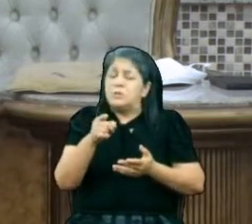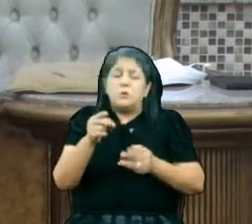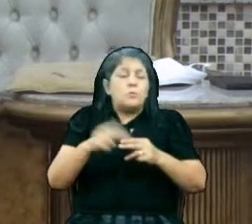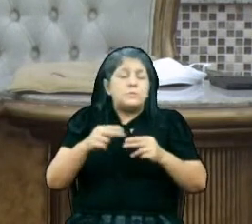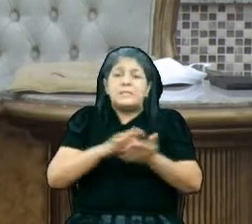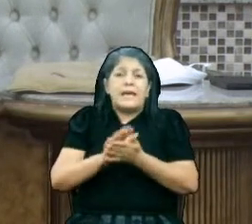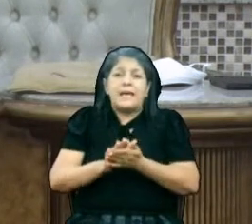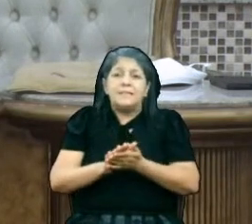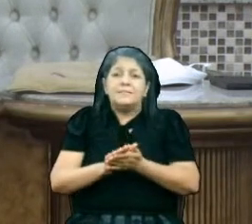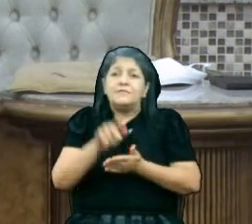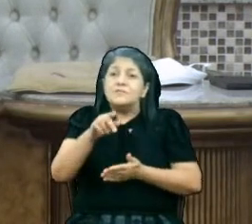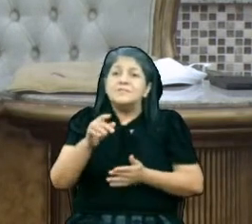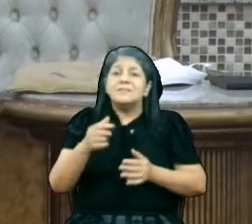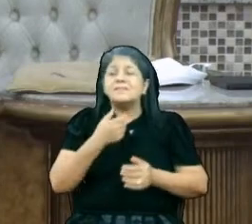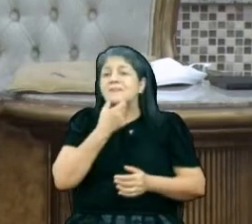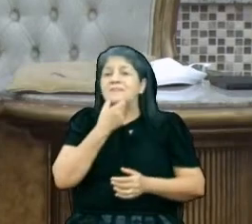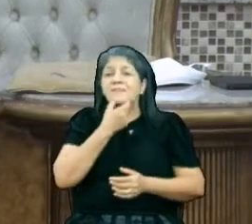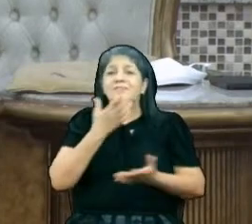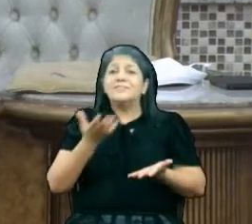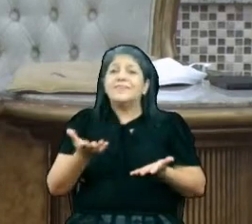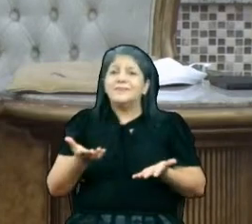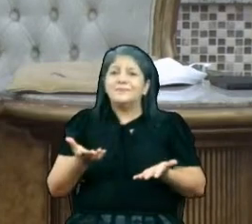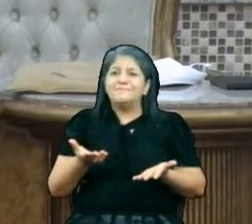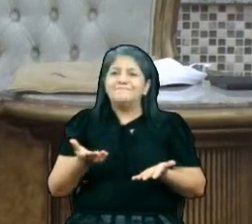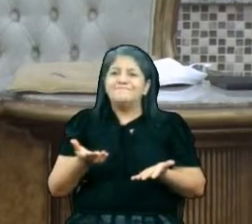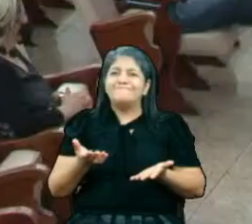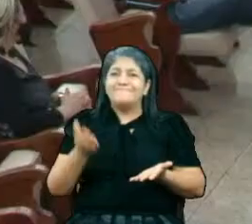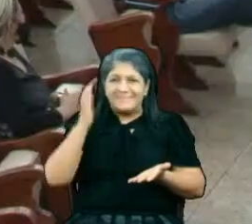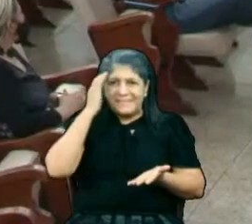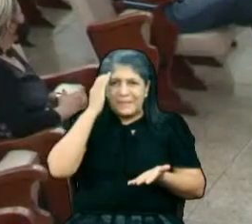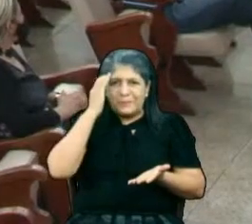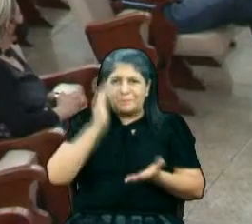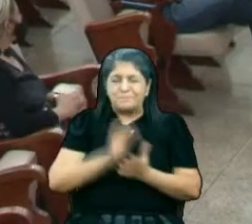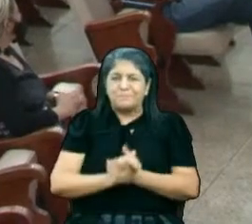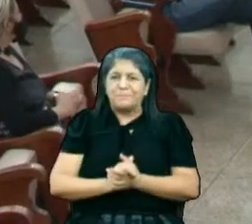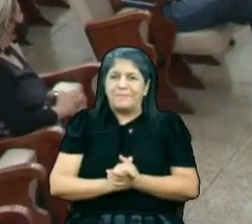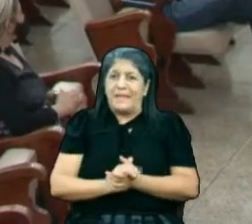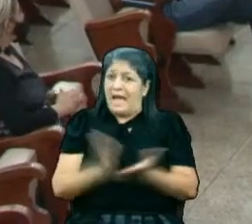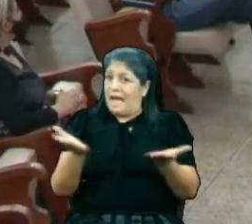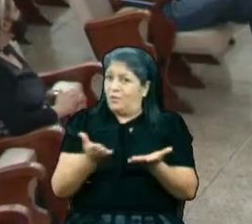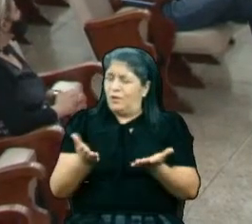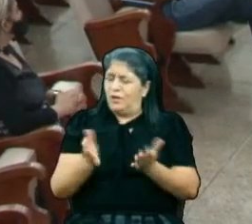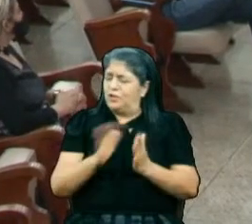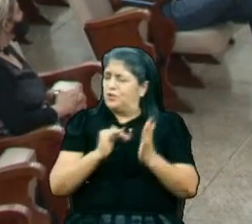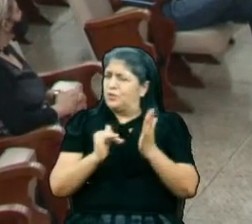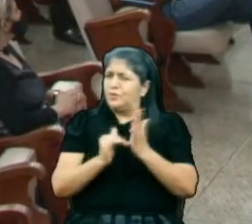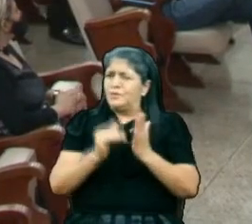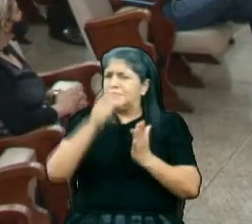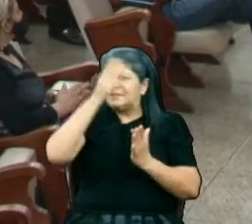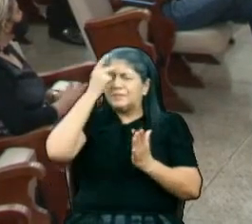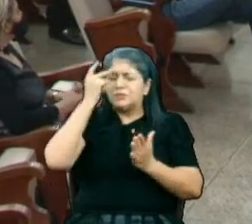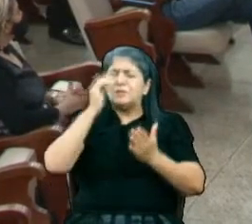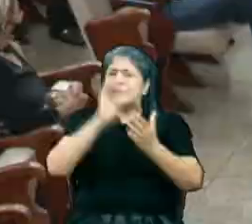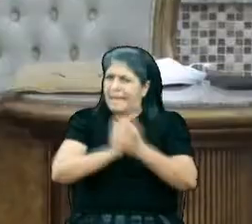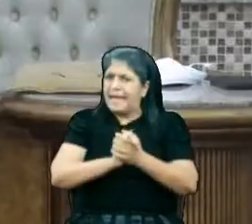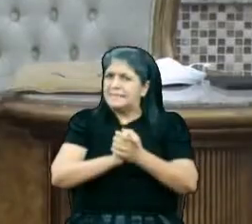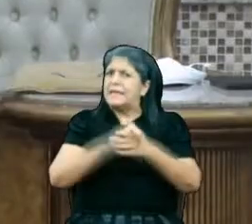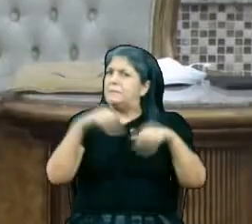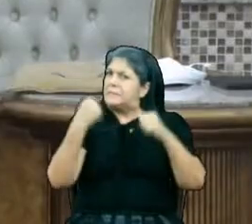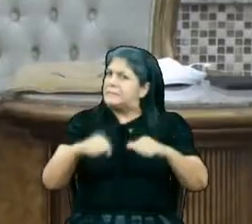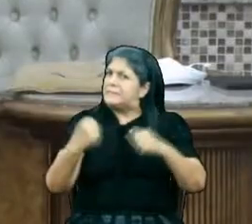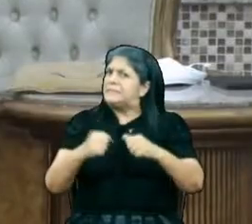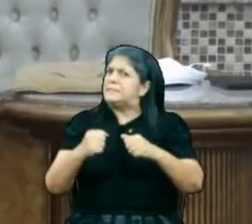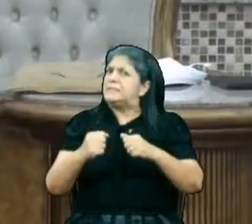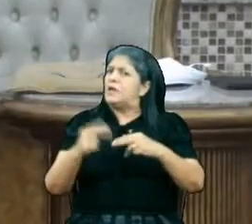bem nutrido Aqui no Brasil é bem valorizado aqui no Brasil nós usamos essa aliança Essa